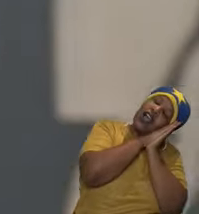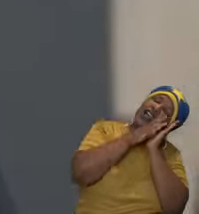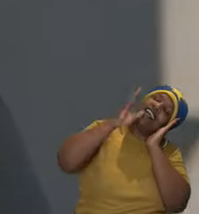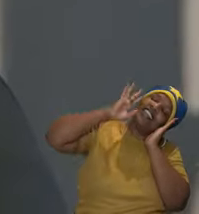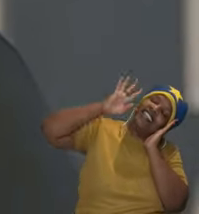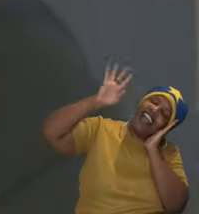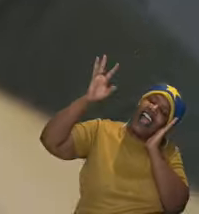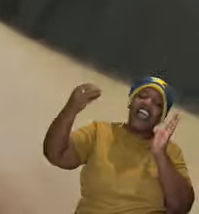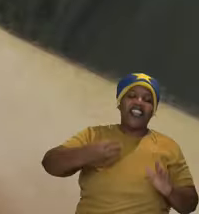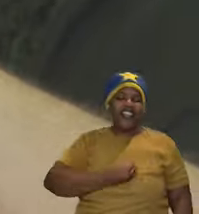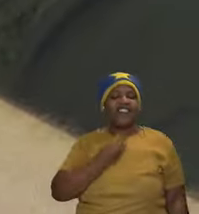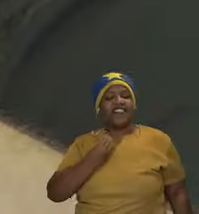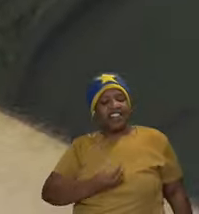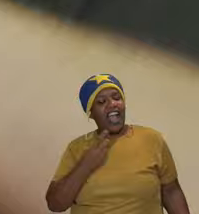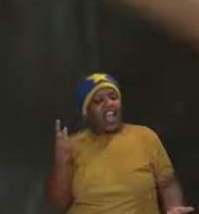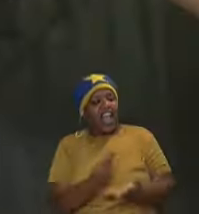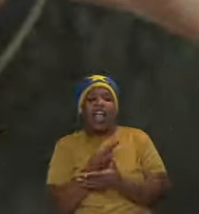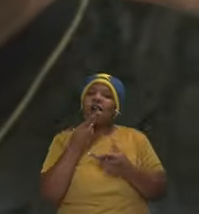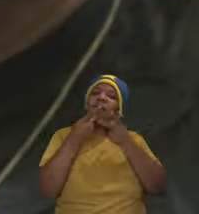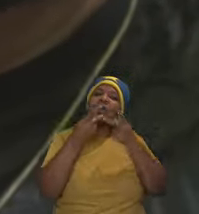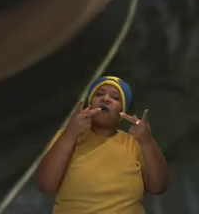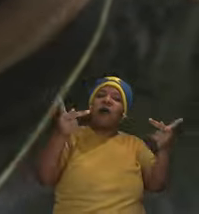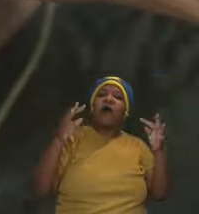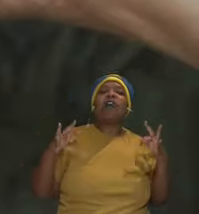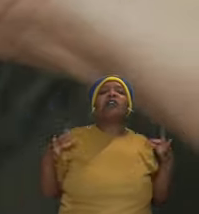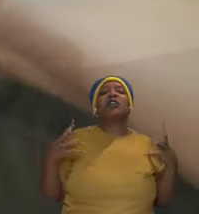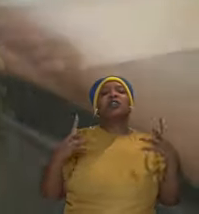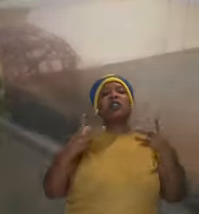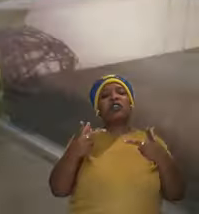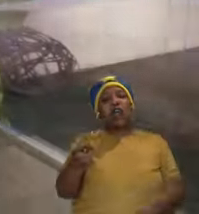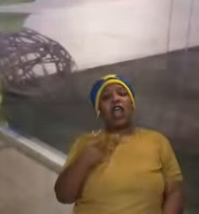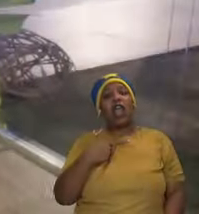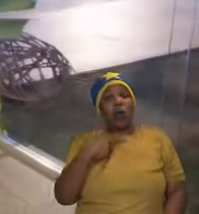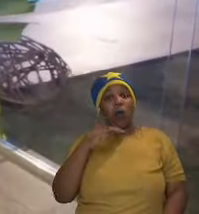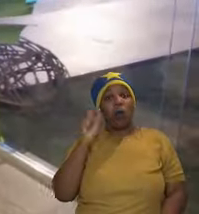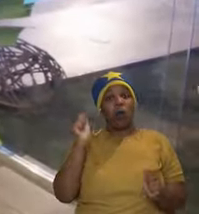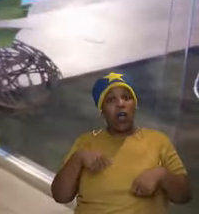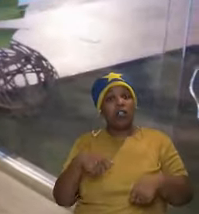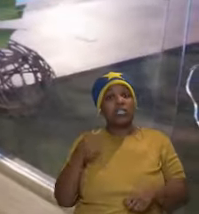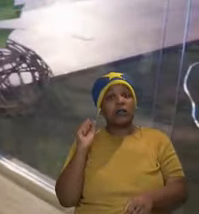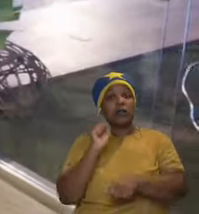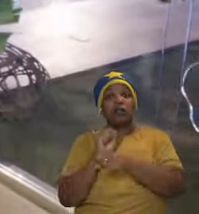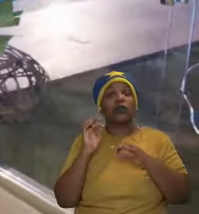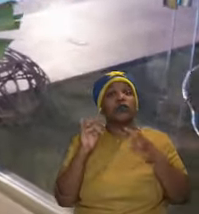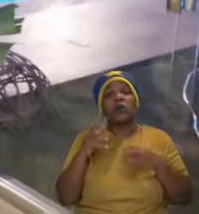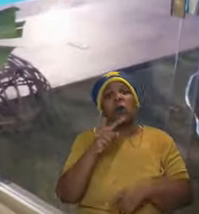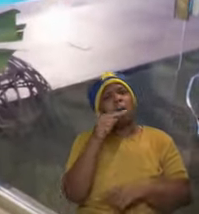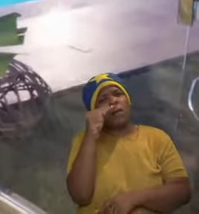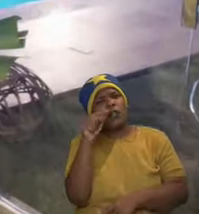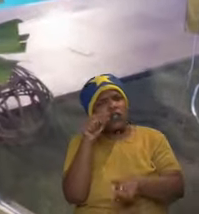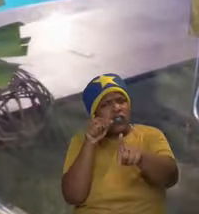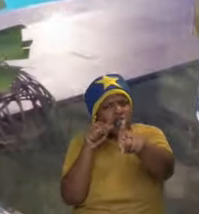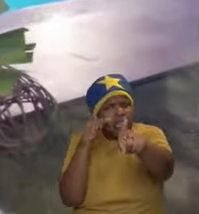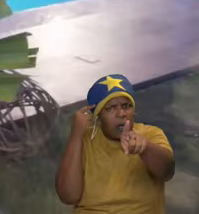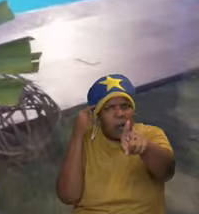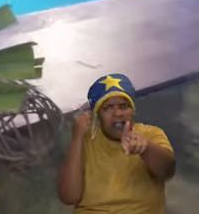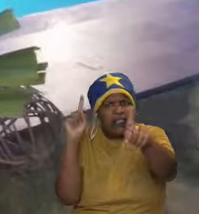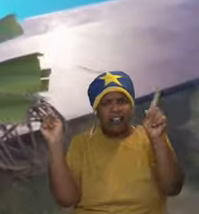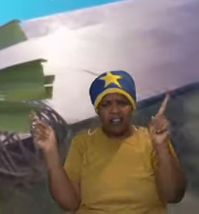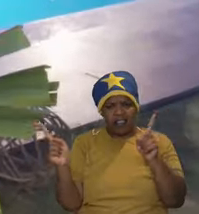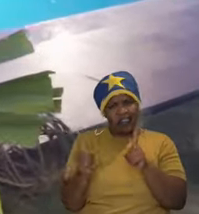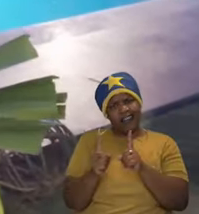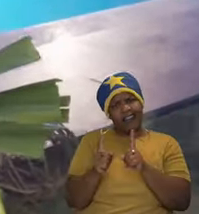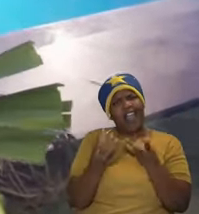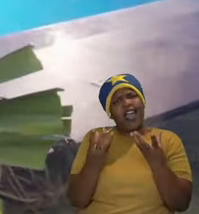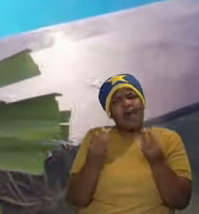vive realiza. Essa porra toda de mim se pode esperar tudo menos isso que cê tá pensando agora em um resumo.